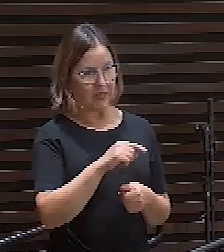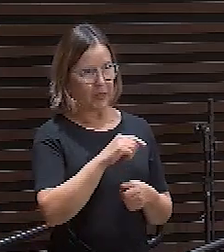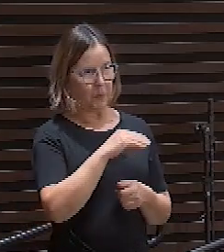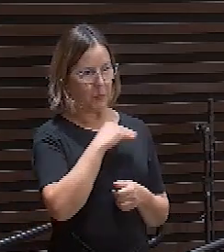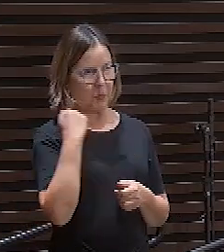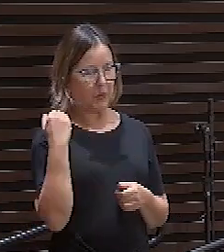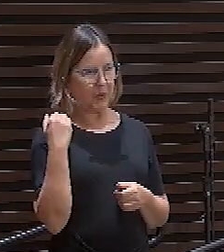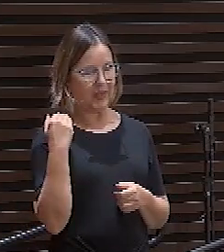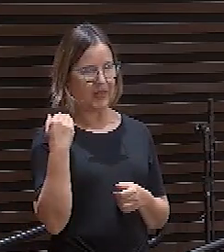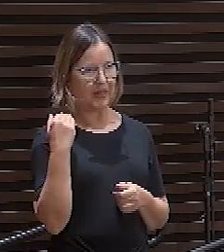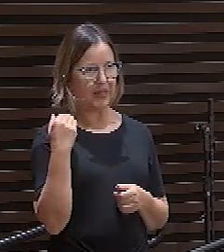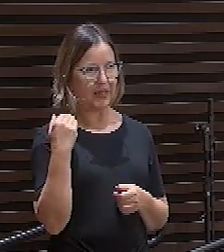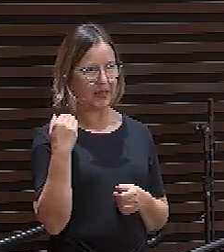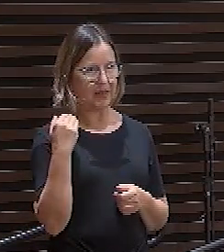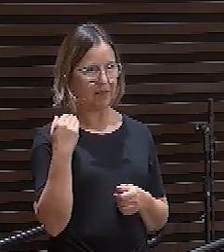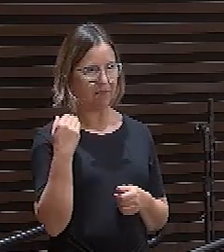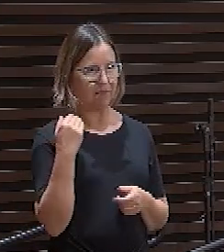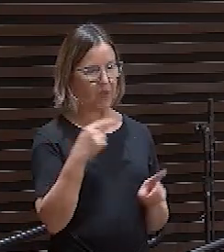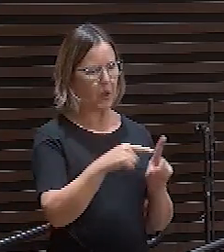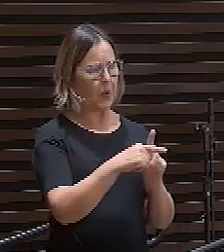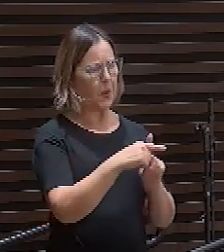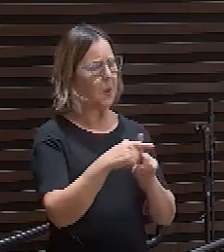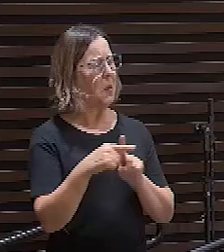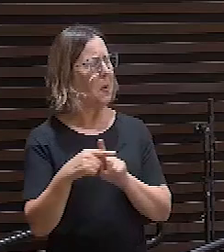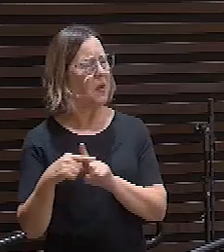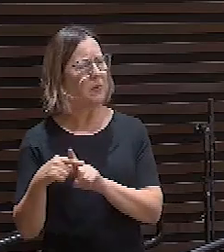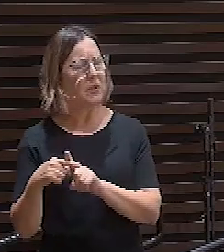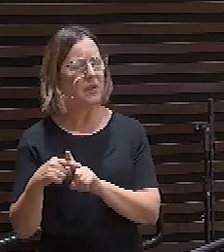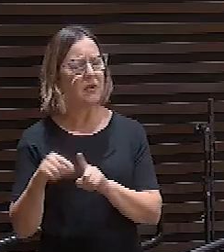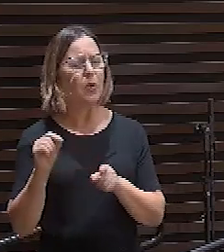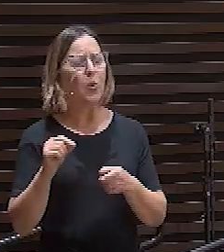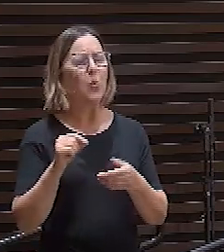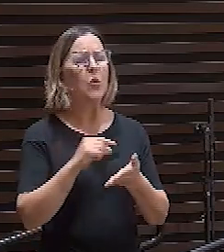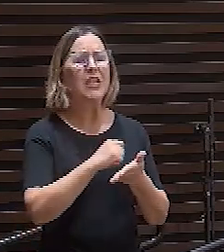lápide, no cemitério, o que vai estar escrito?